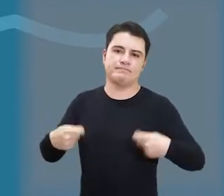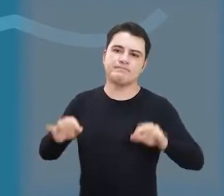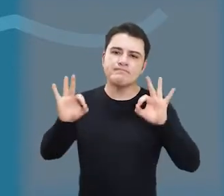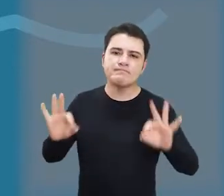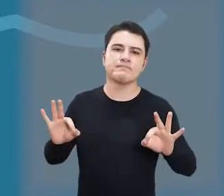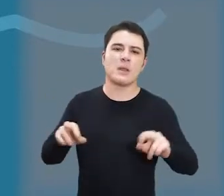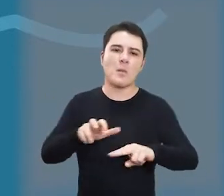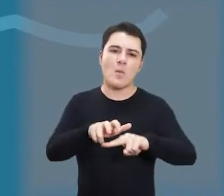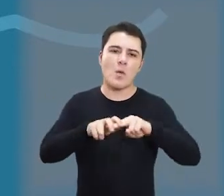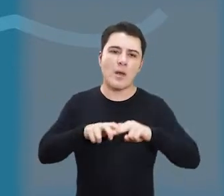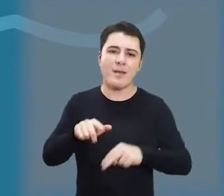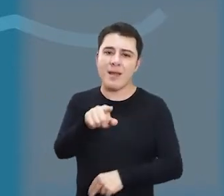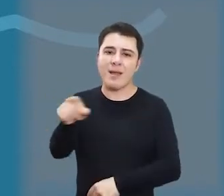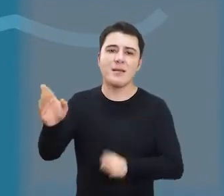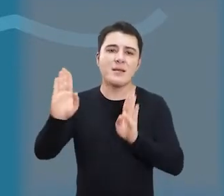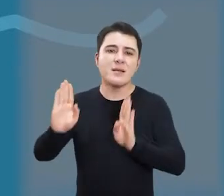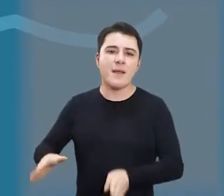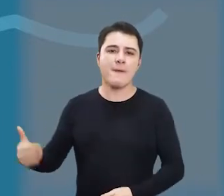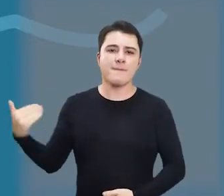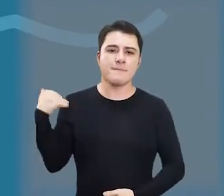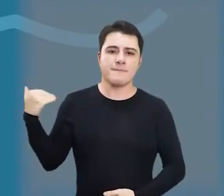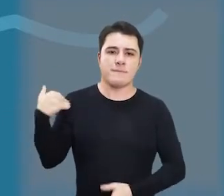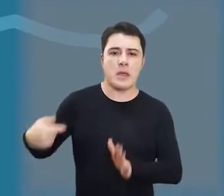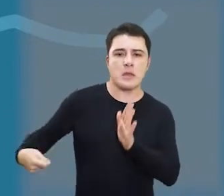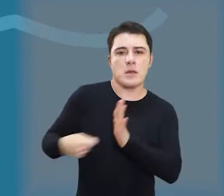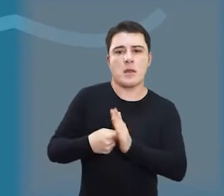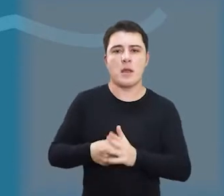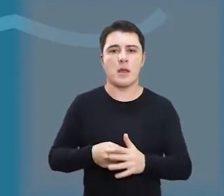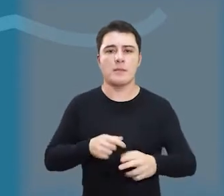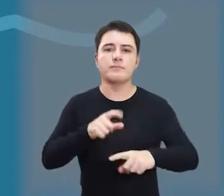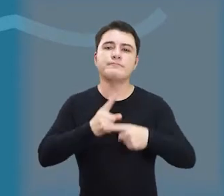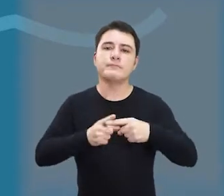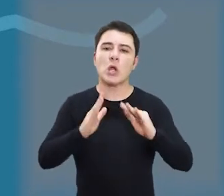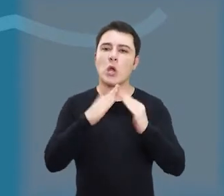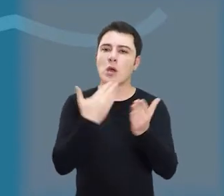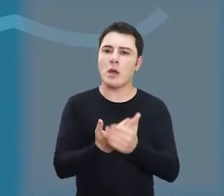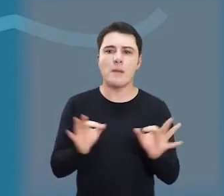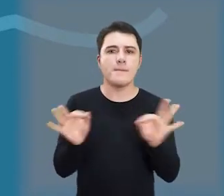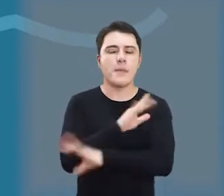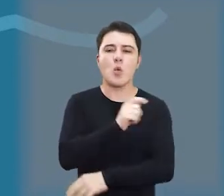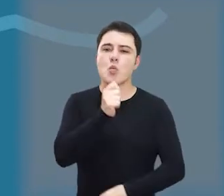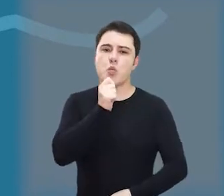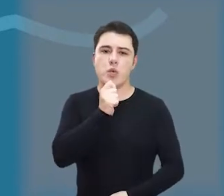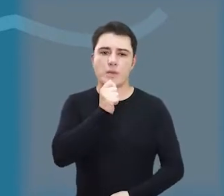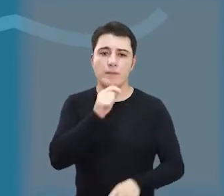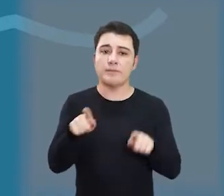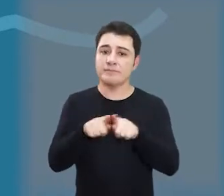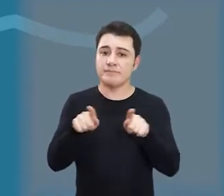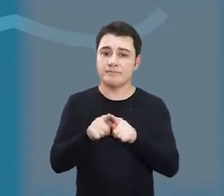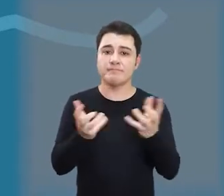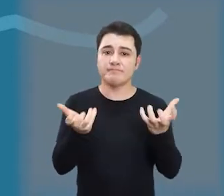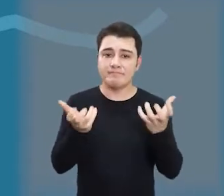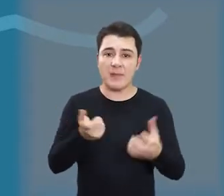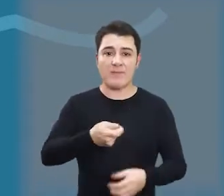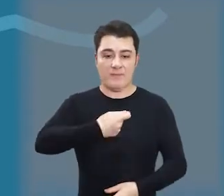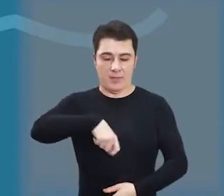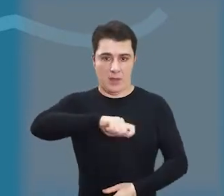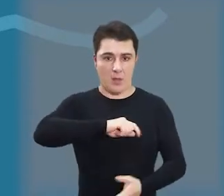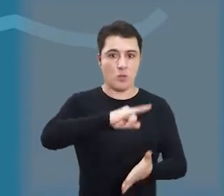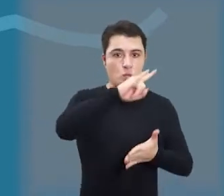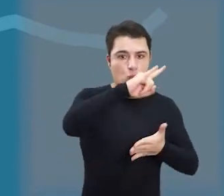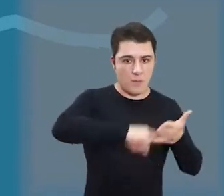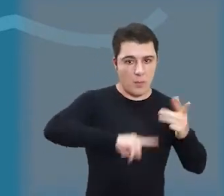respostas concretas aos pais dos alunos do CR parque infantil e tem os cobrados e incansavelmente sobre o andamento das obras